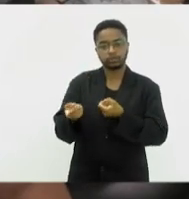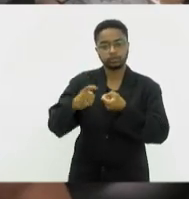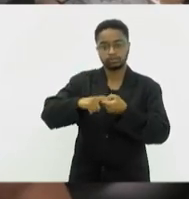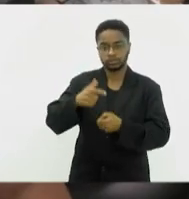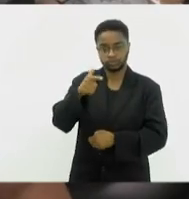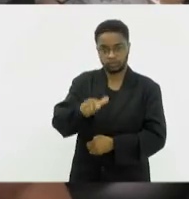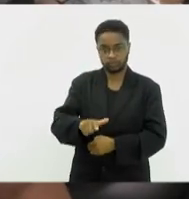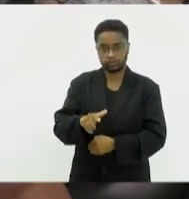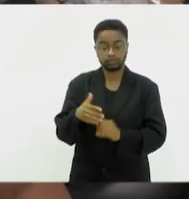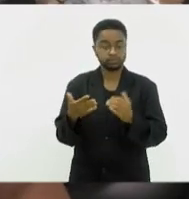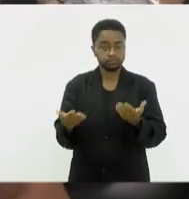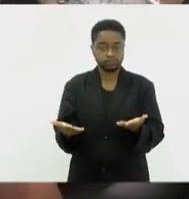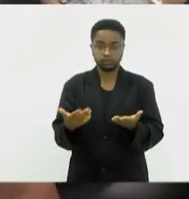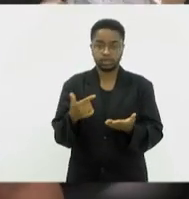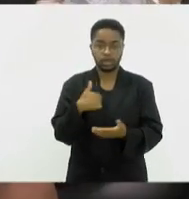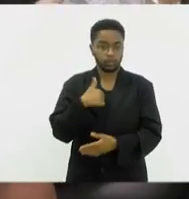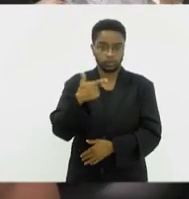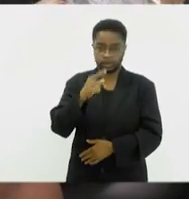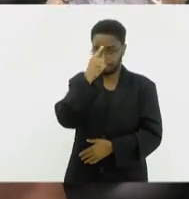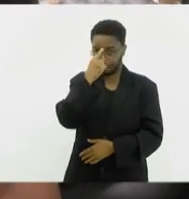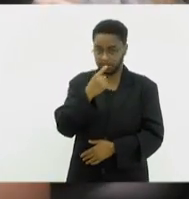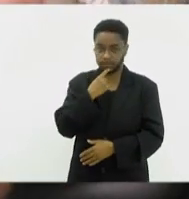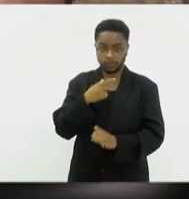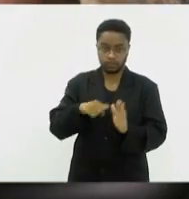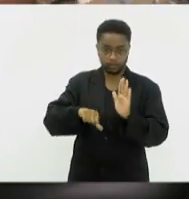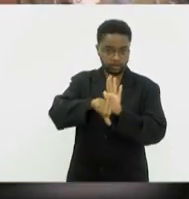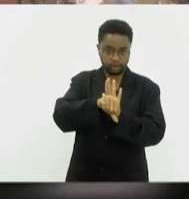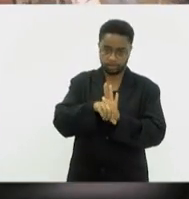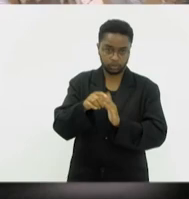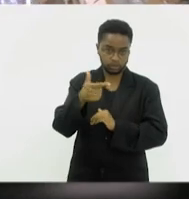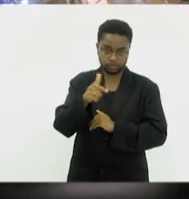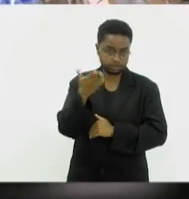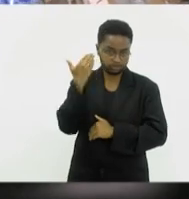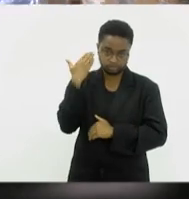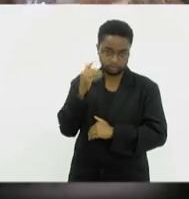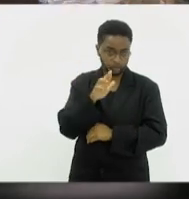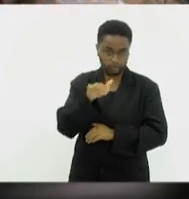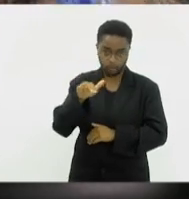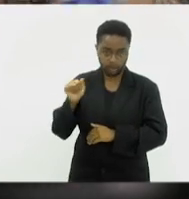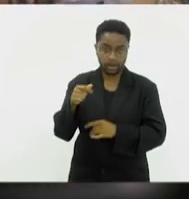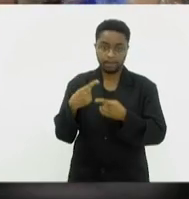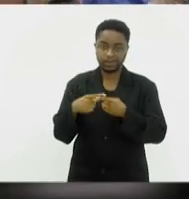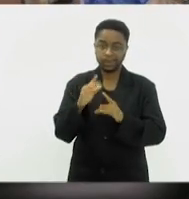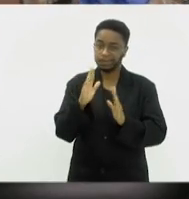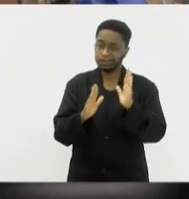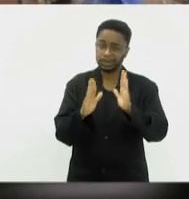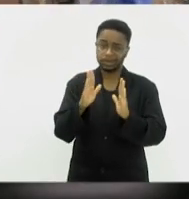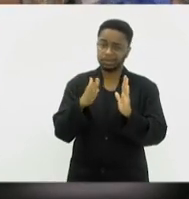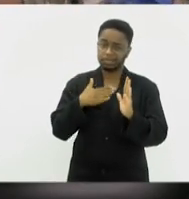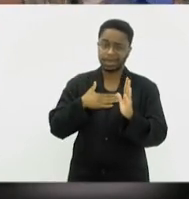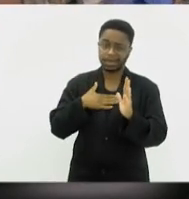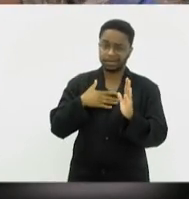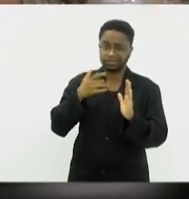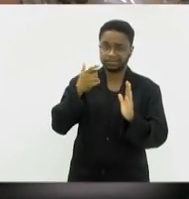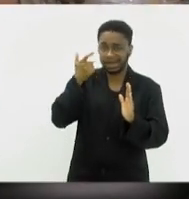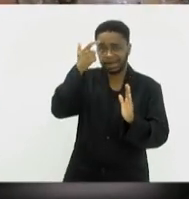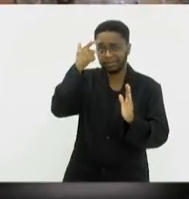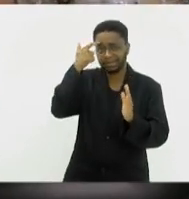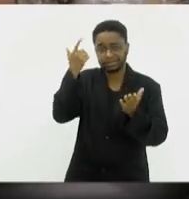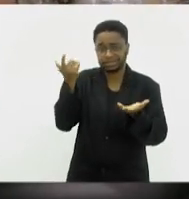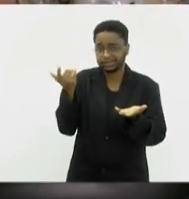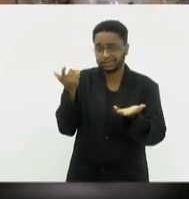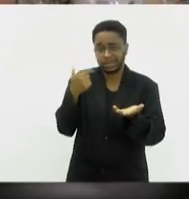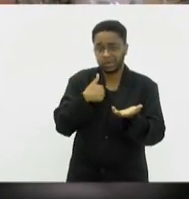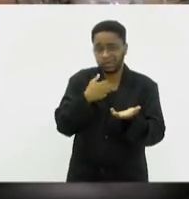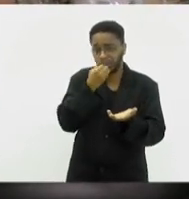delinquir. Eu não tenho perfil para o crime, nunca tive esse perfil para o crime. Foi um momento da minha cabeça no qual eu não